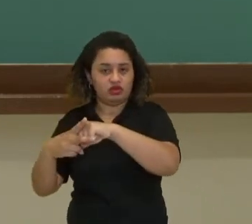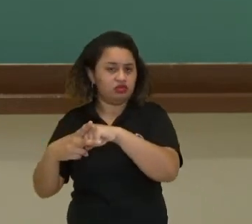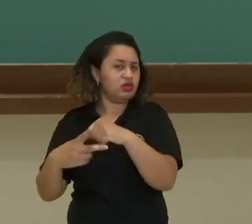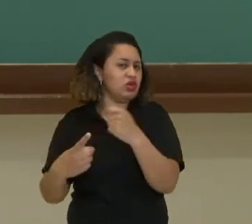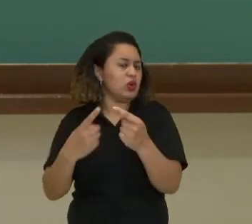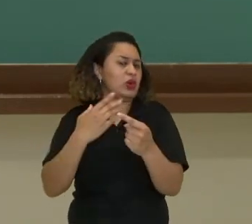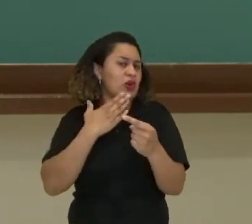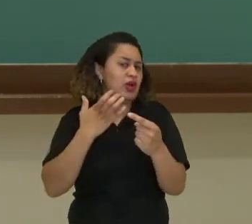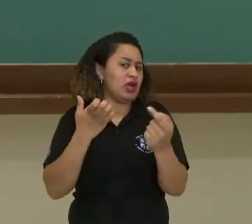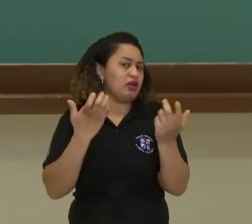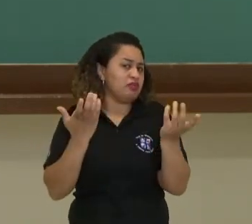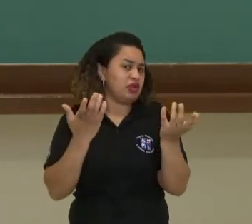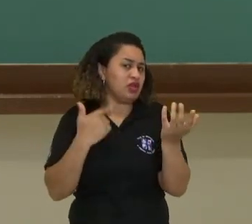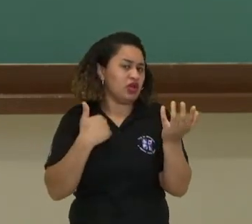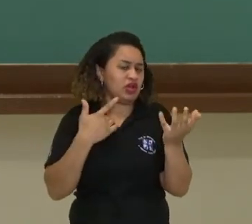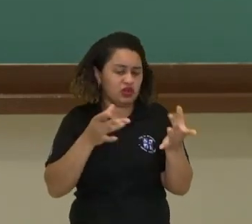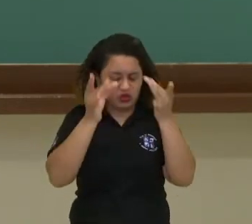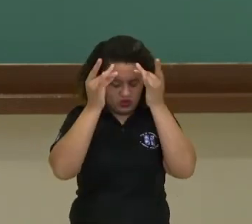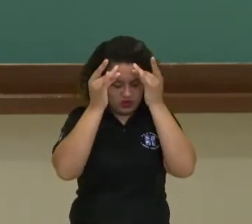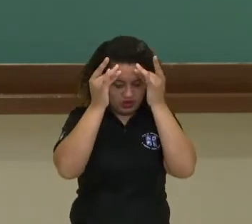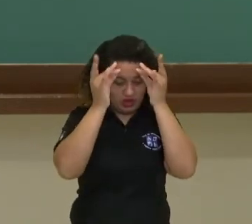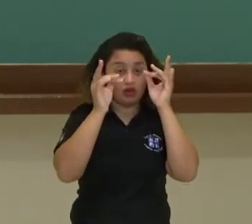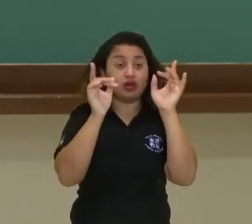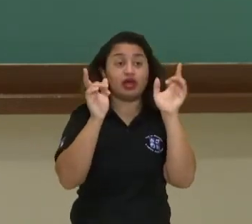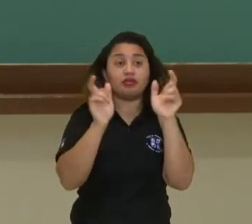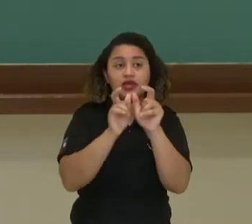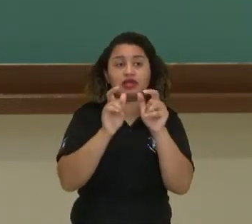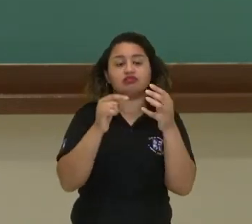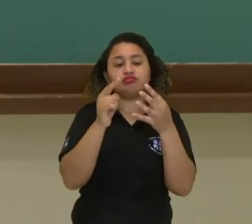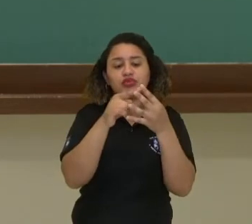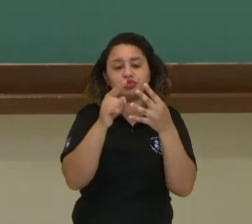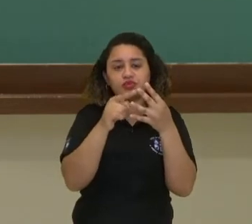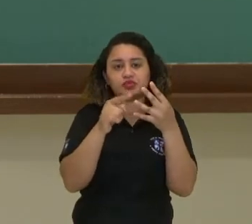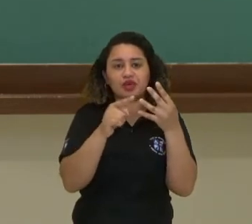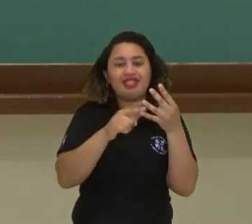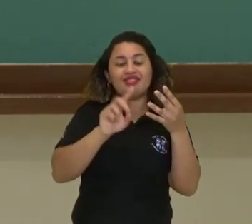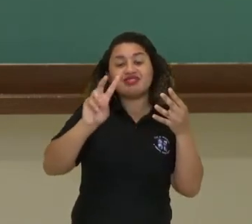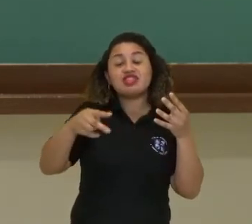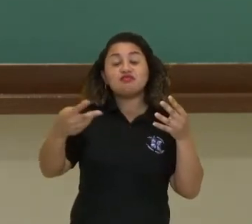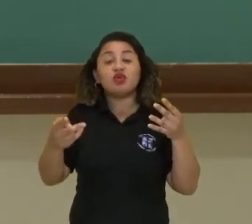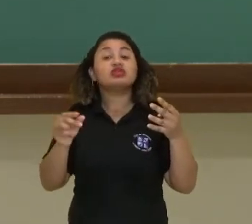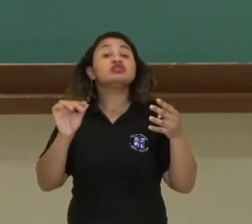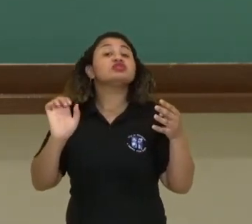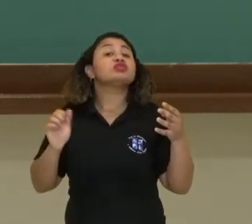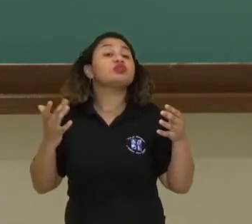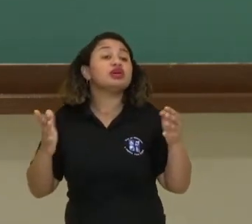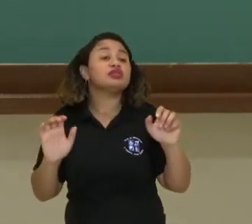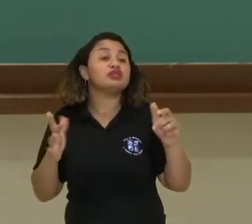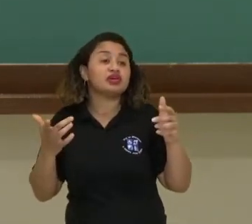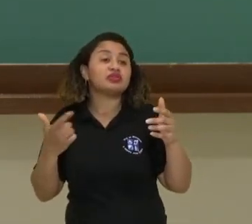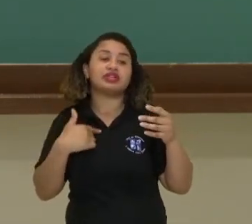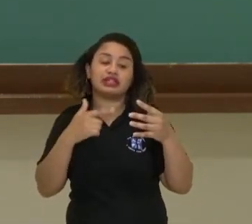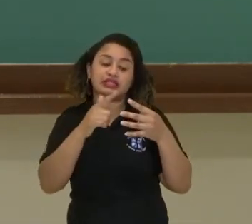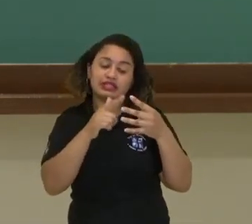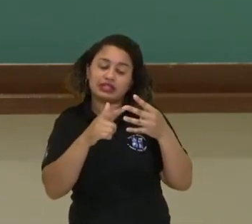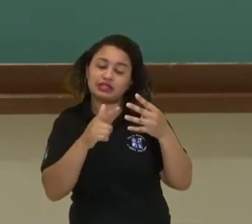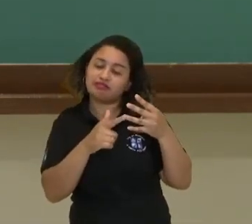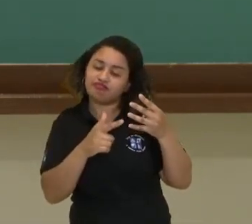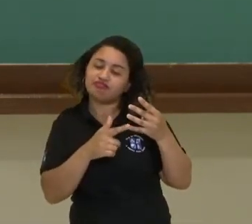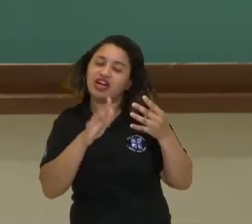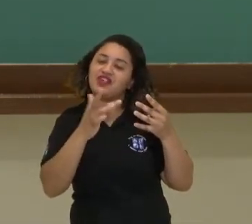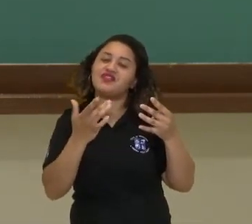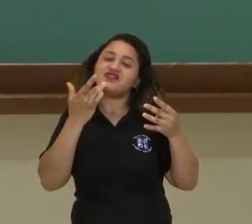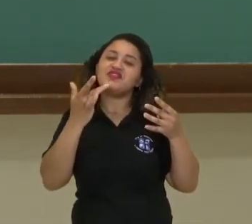aquele que é a minoria dos casos que daí fica mais fácil que são esses que vem depois né então tornando a